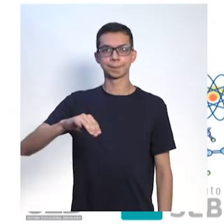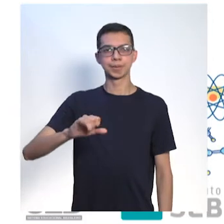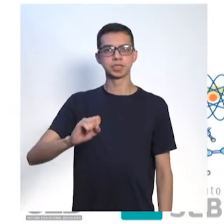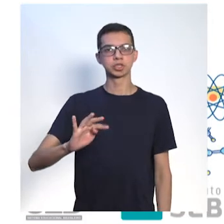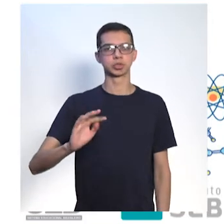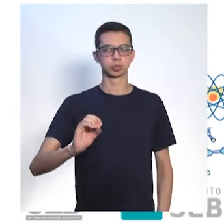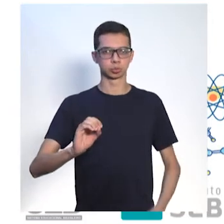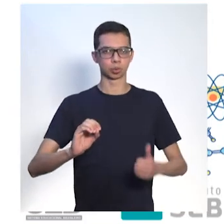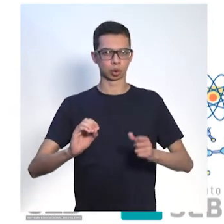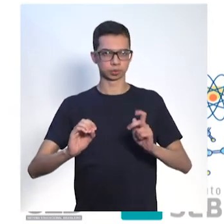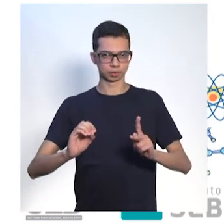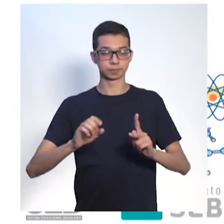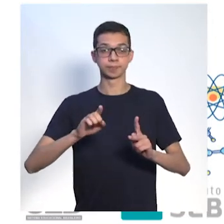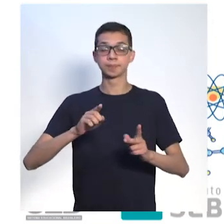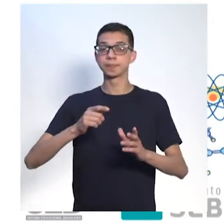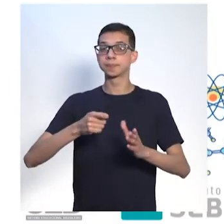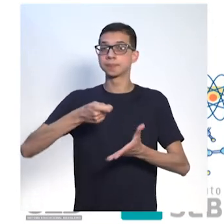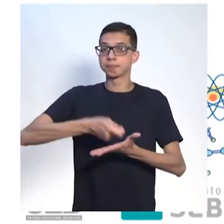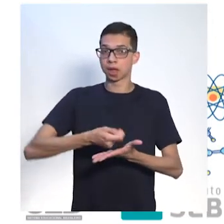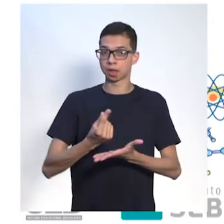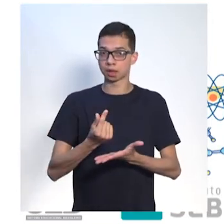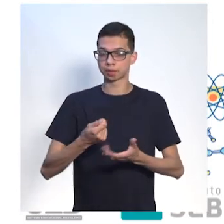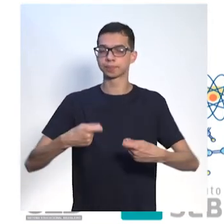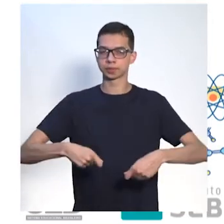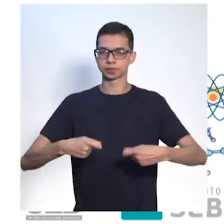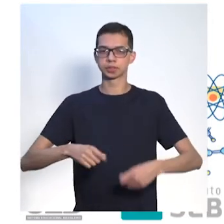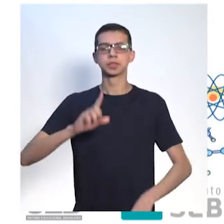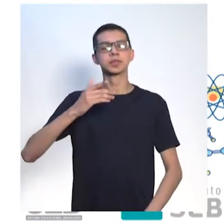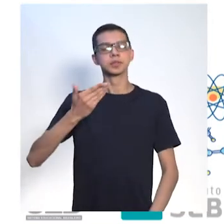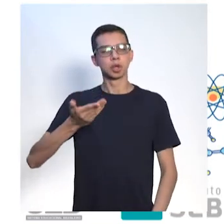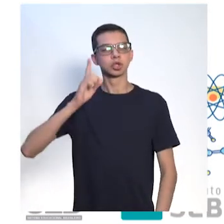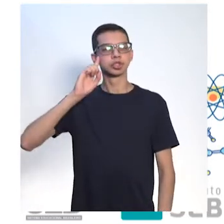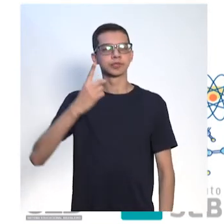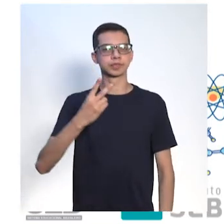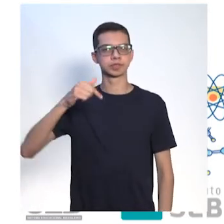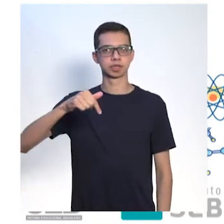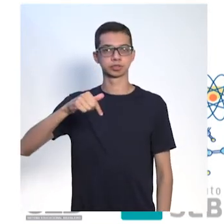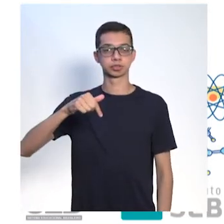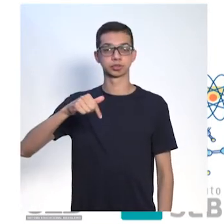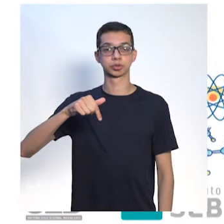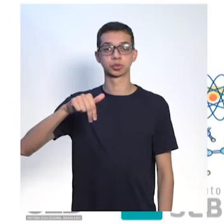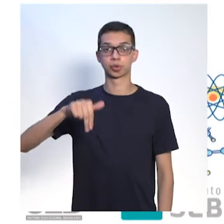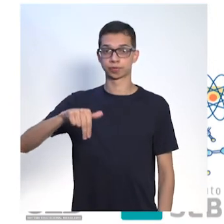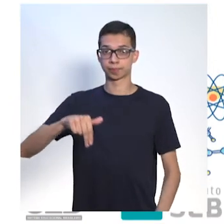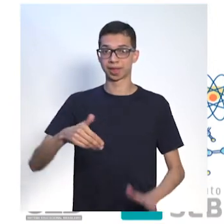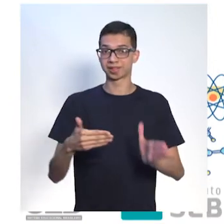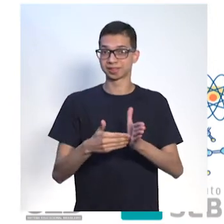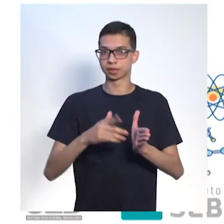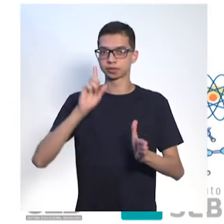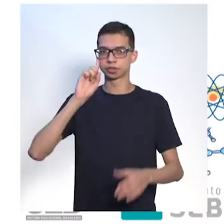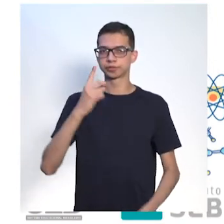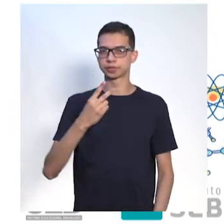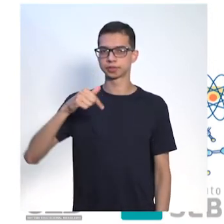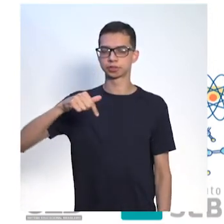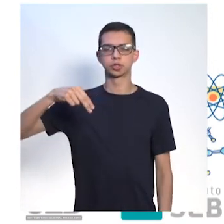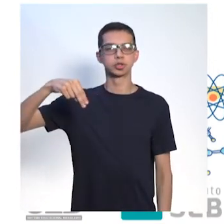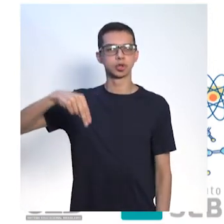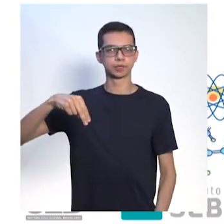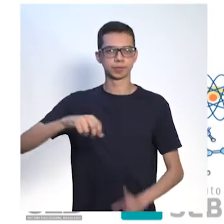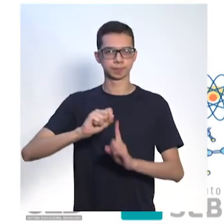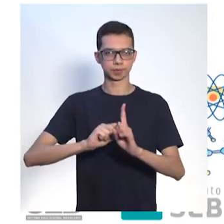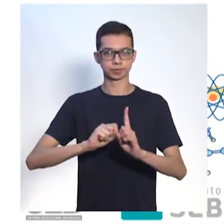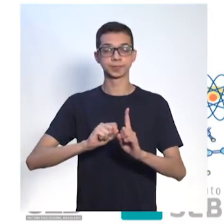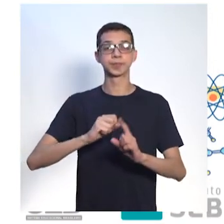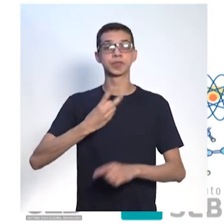Tranquilo? Tranquilo? Então aí tá ali, ó. Dia 27 de novembro, até o dia 27 de novembro, tá? Você pode, daqui 20